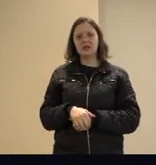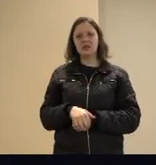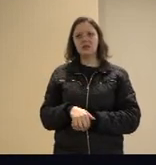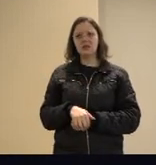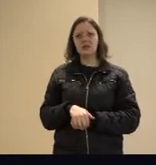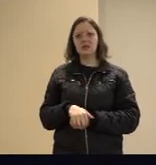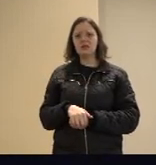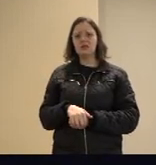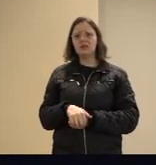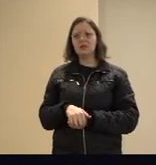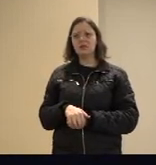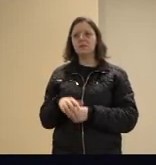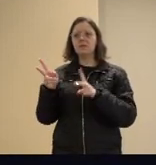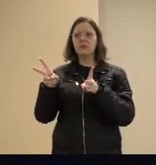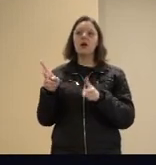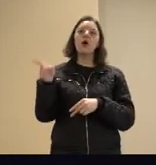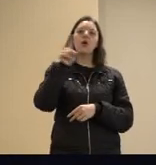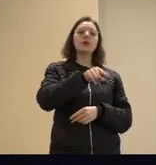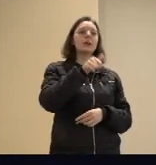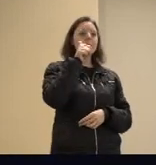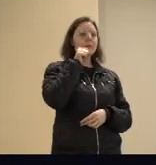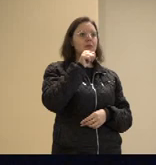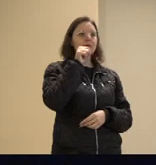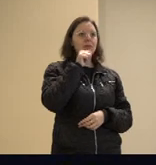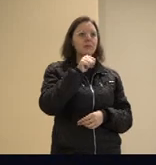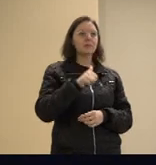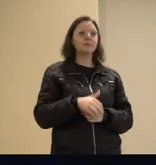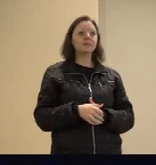No mesmo caso, a outra menina, né?